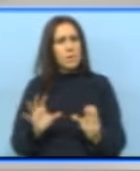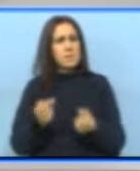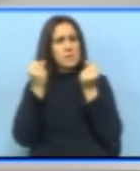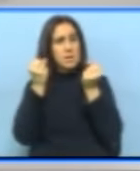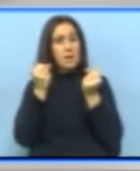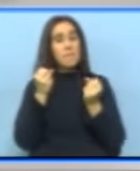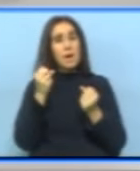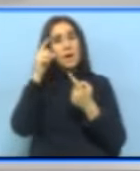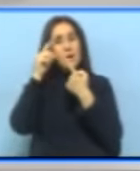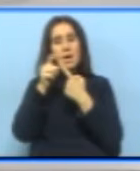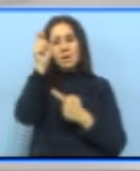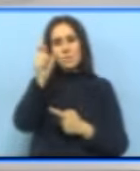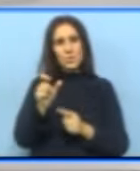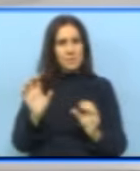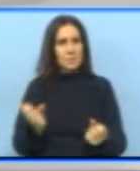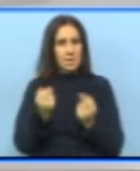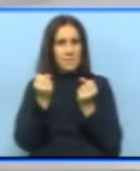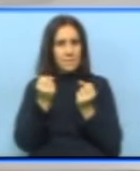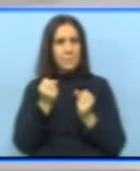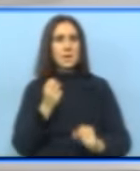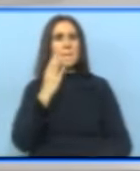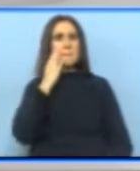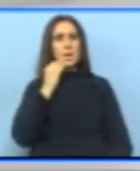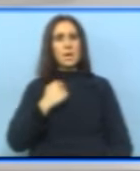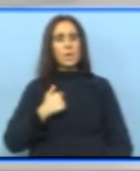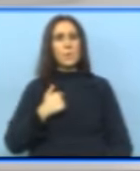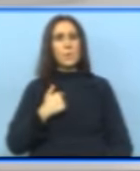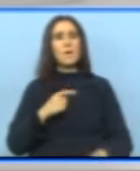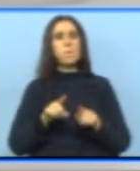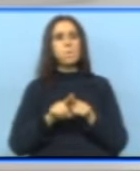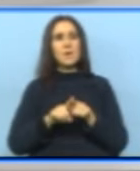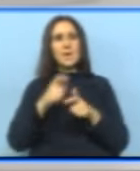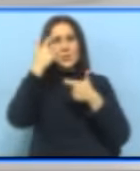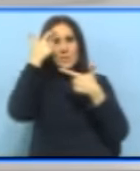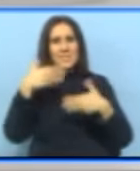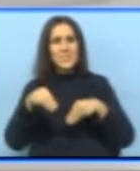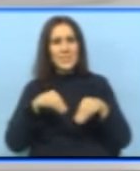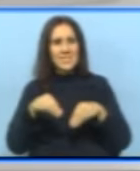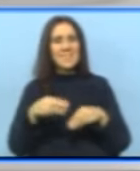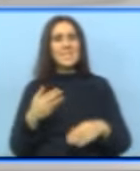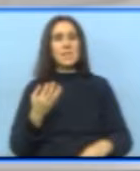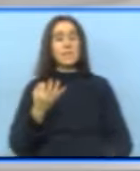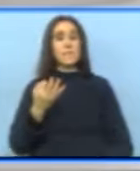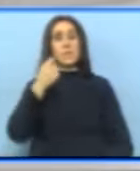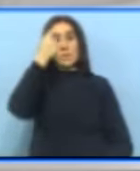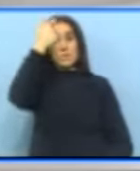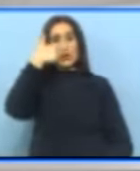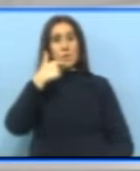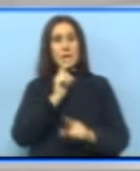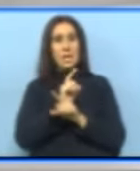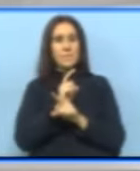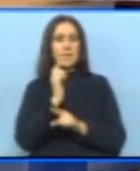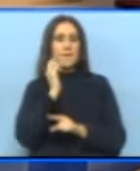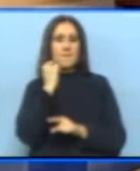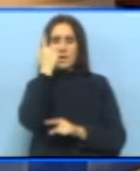Sempre em ordem a salvar a pessoa. Eu creio que isto é jogar é o jogo da surpresa. E mesmo a história da face,